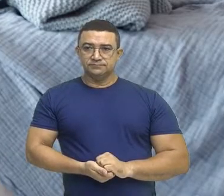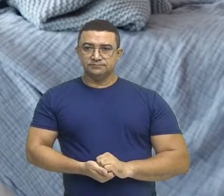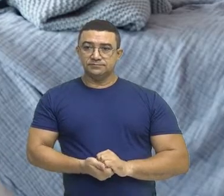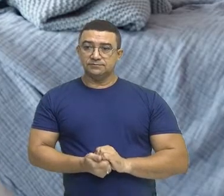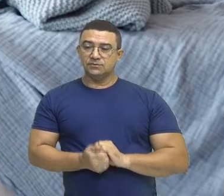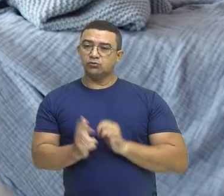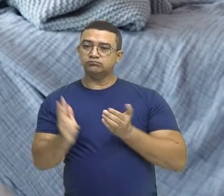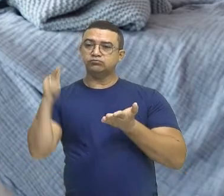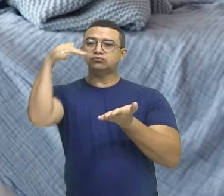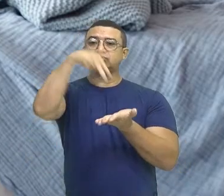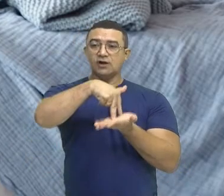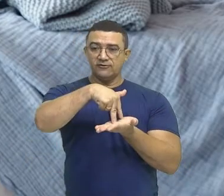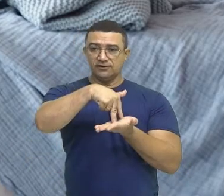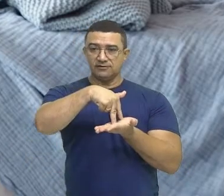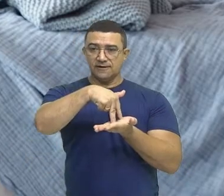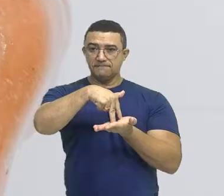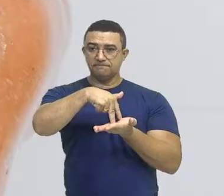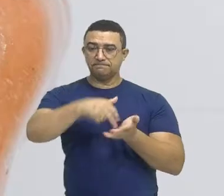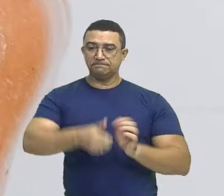Levantar. Get up.